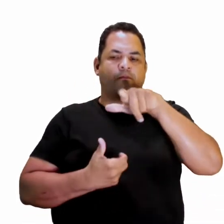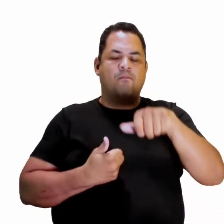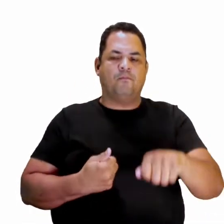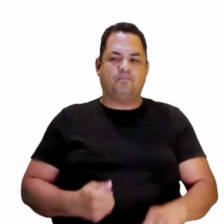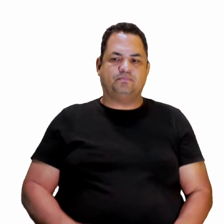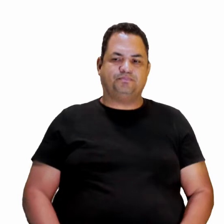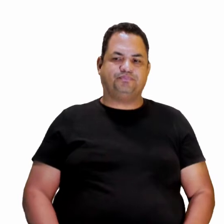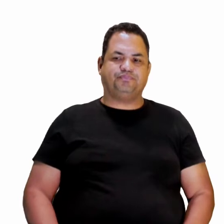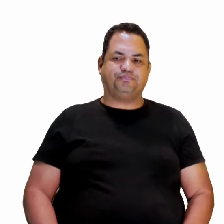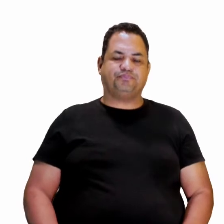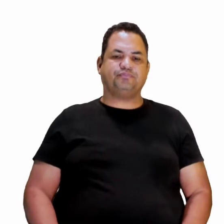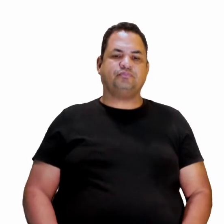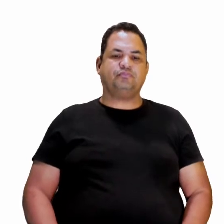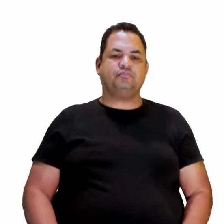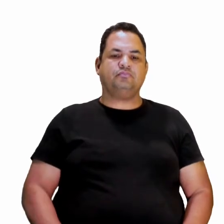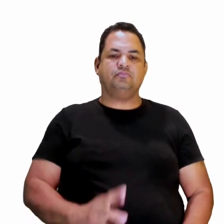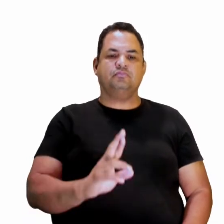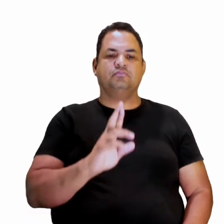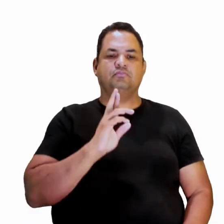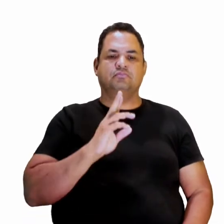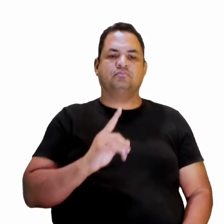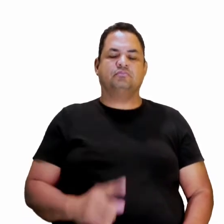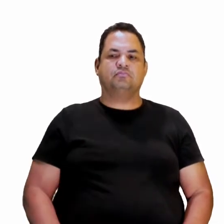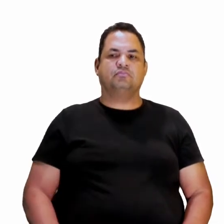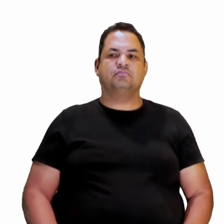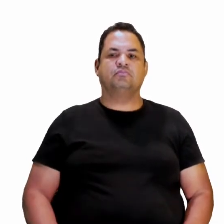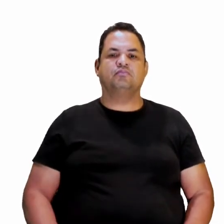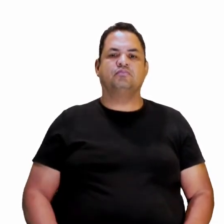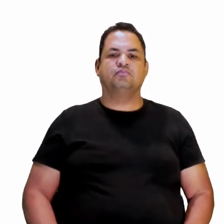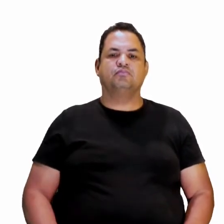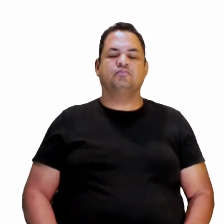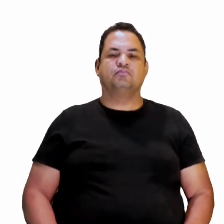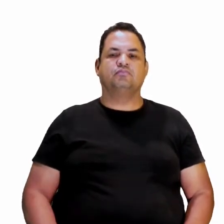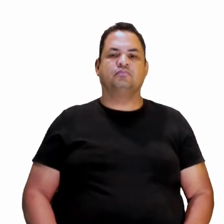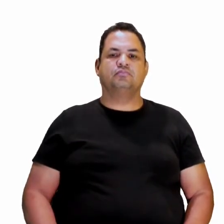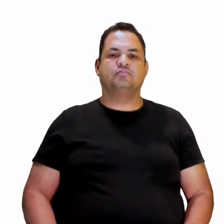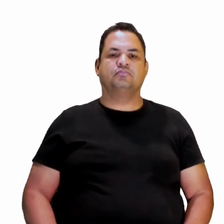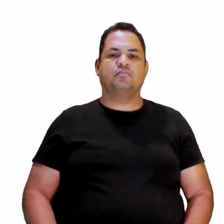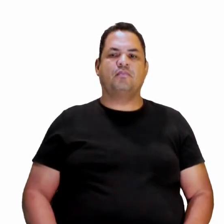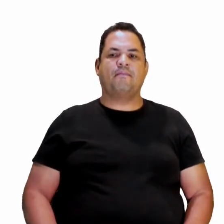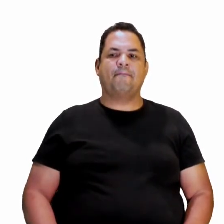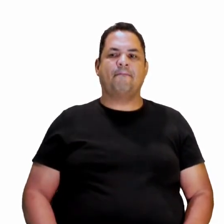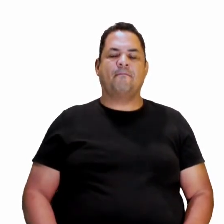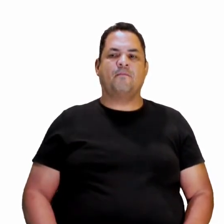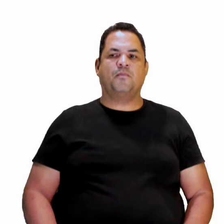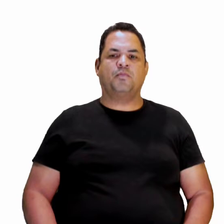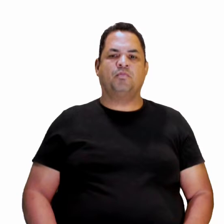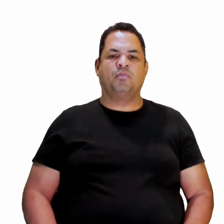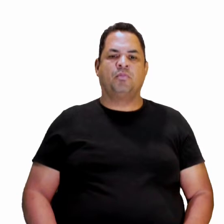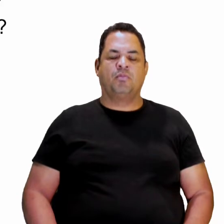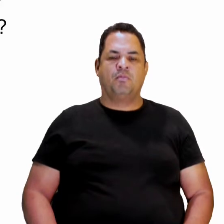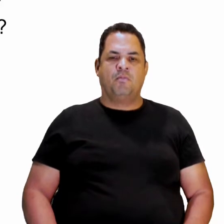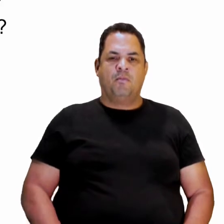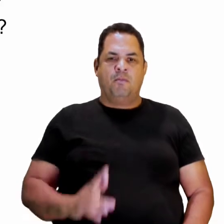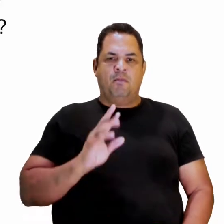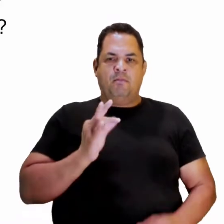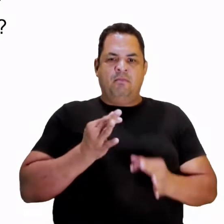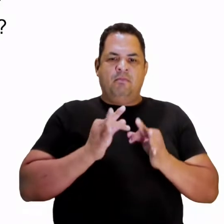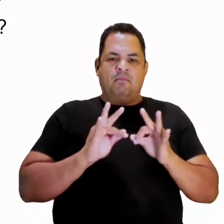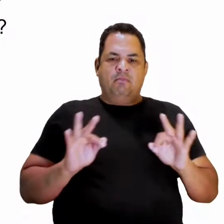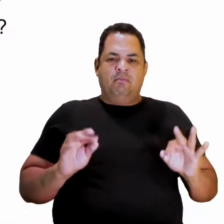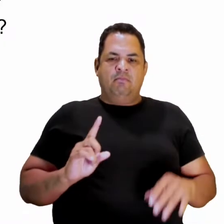nosso planeta. E a resposta a gente já viu lá. The very simple answer, a resposta mais simples